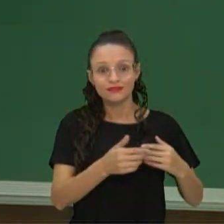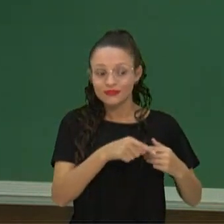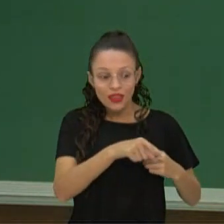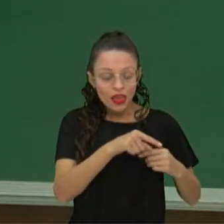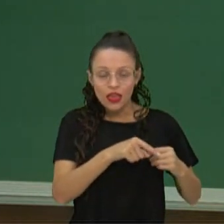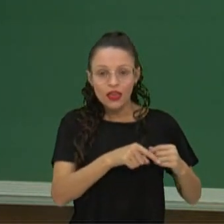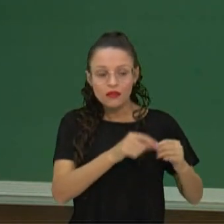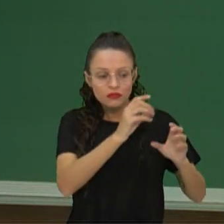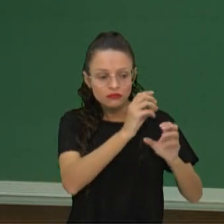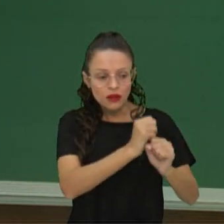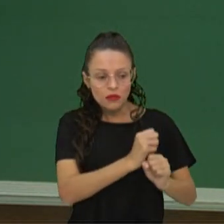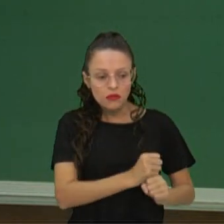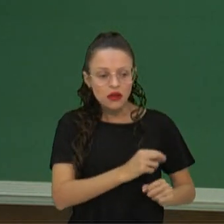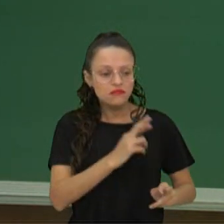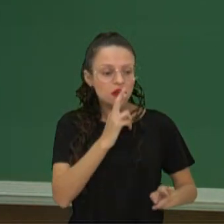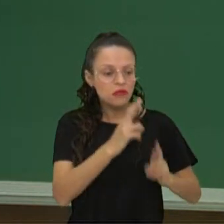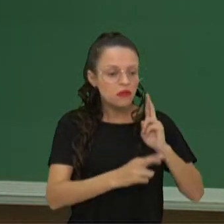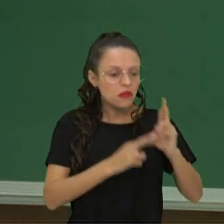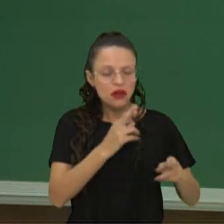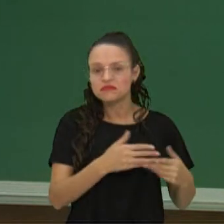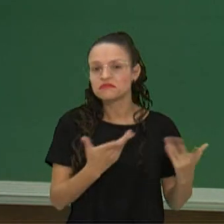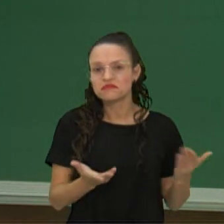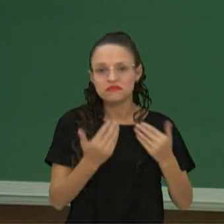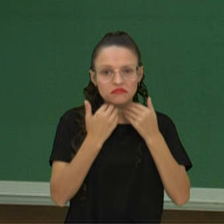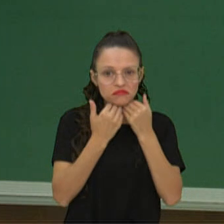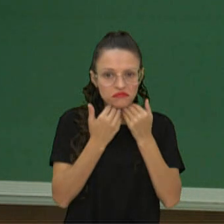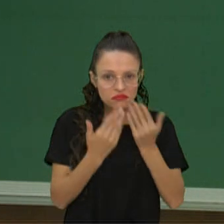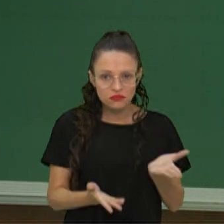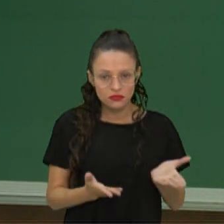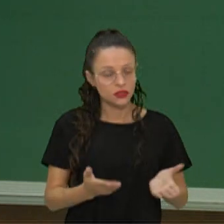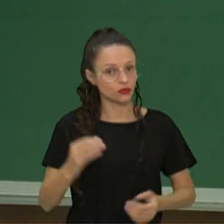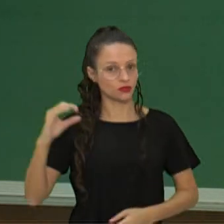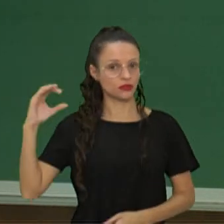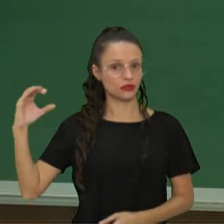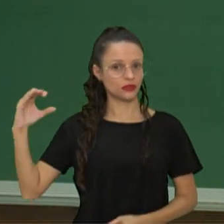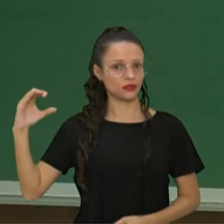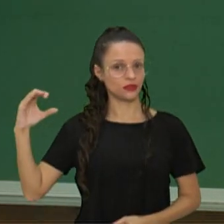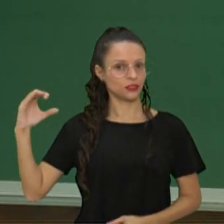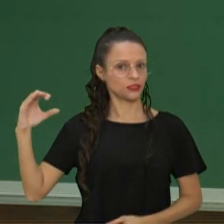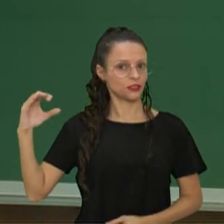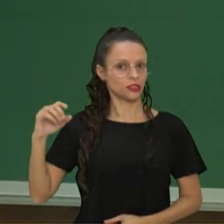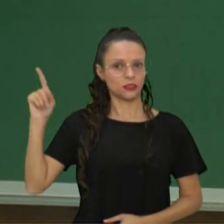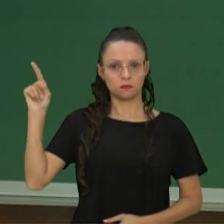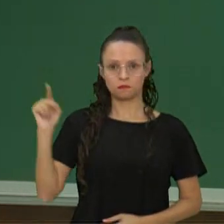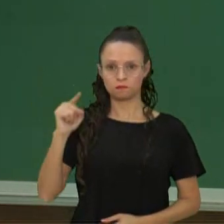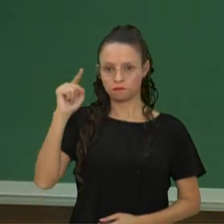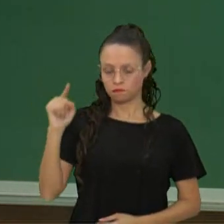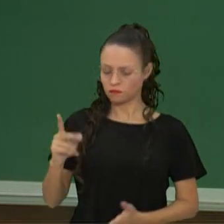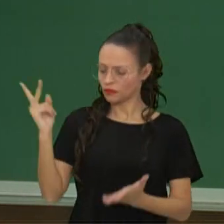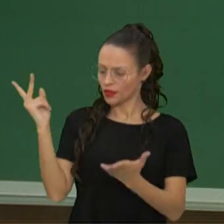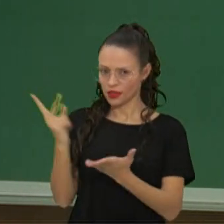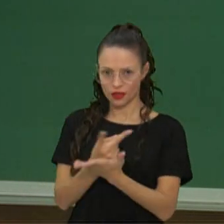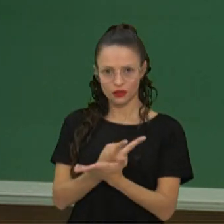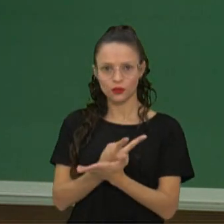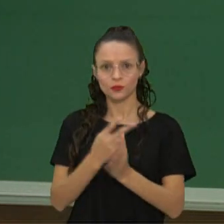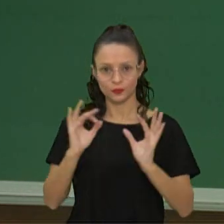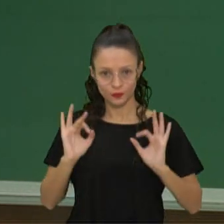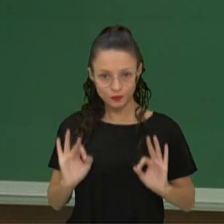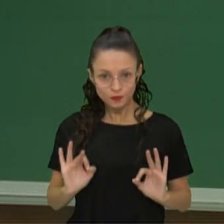de resultados infinitos. Então, a letra C definitivamente está errada,